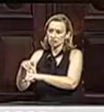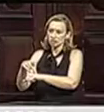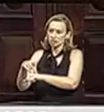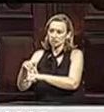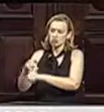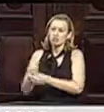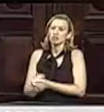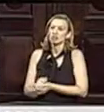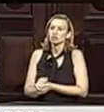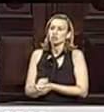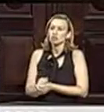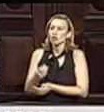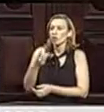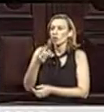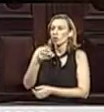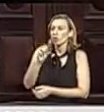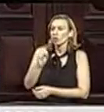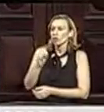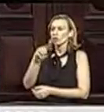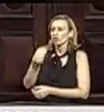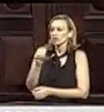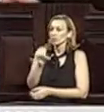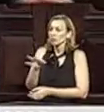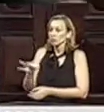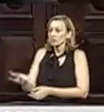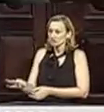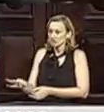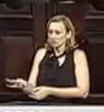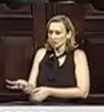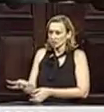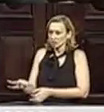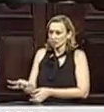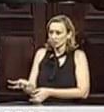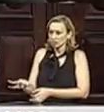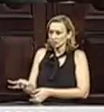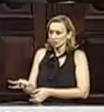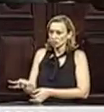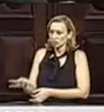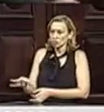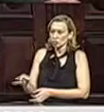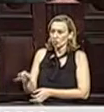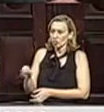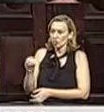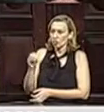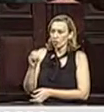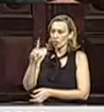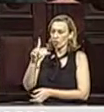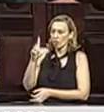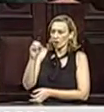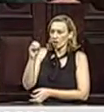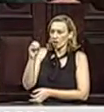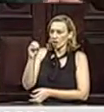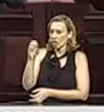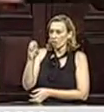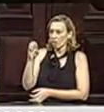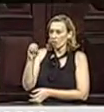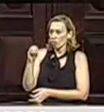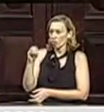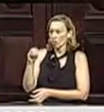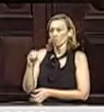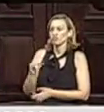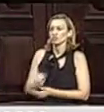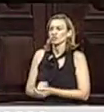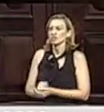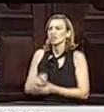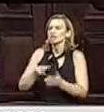80% no campo no entorno de Sapinhoá, 80% do óleo lucro. Significa